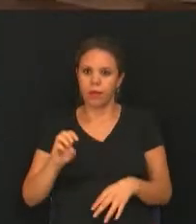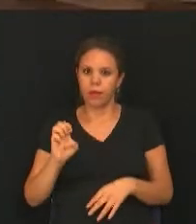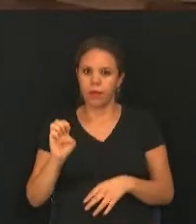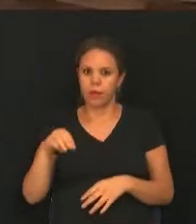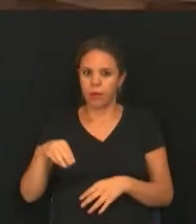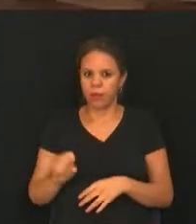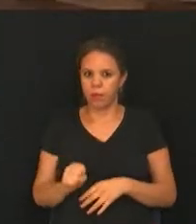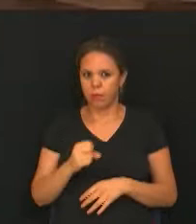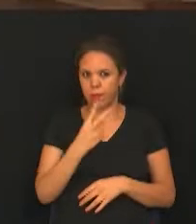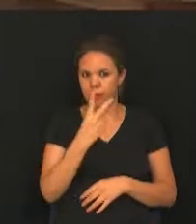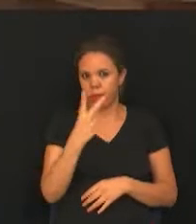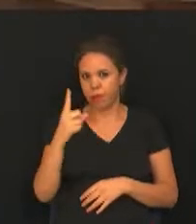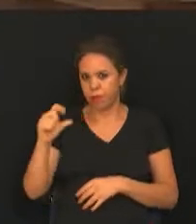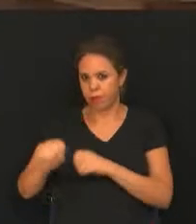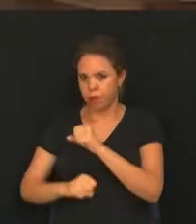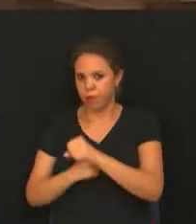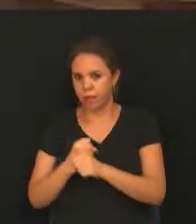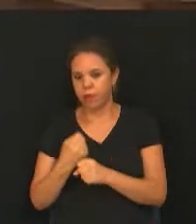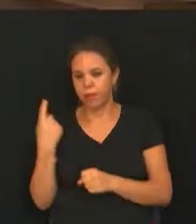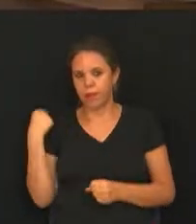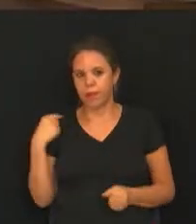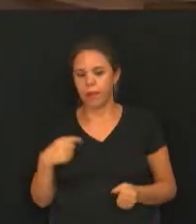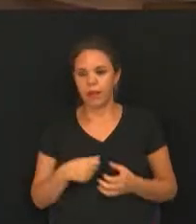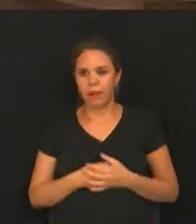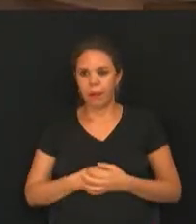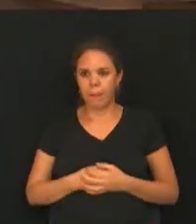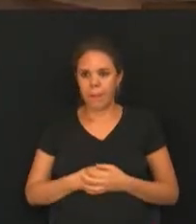2018, mas assim,